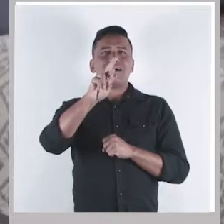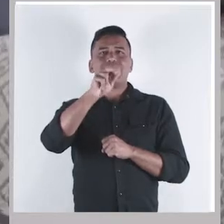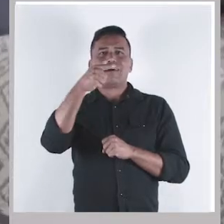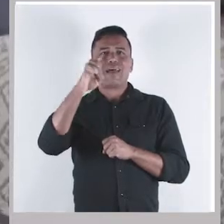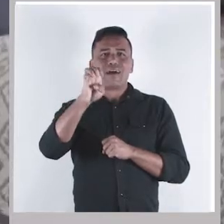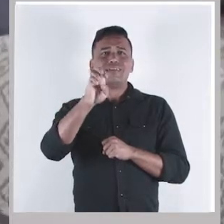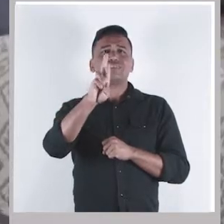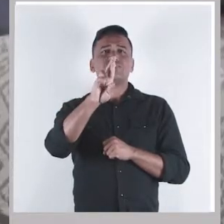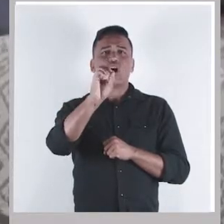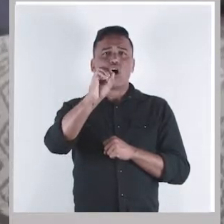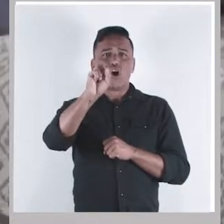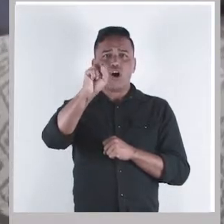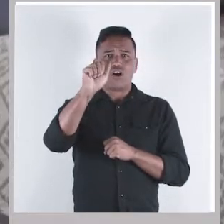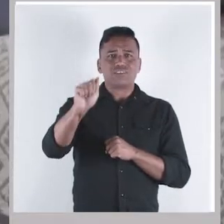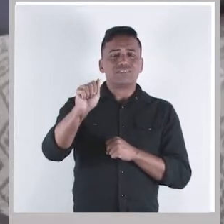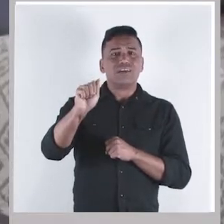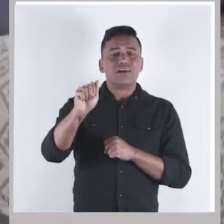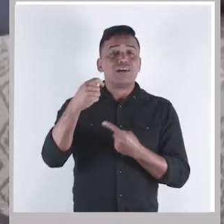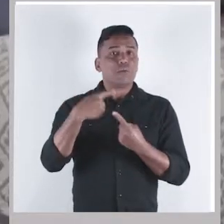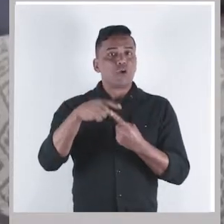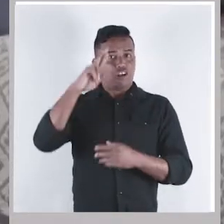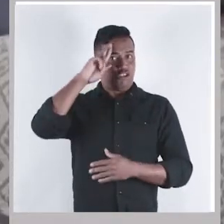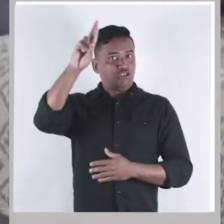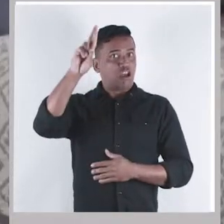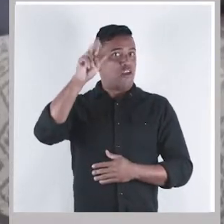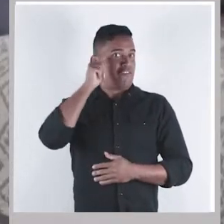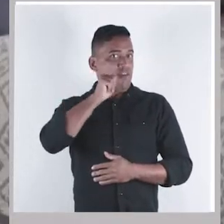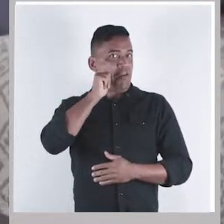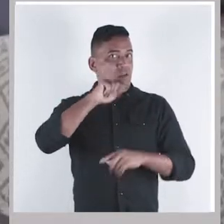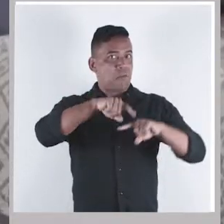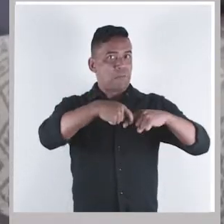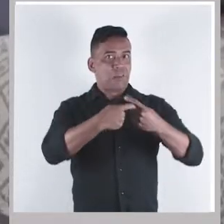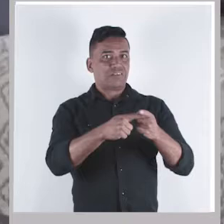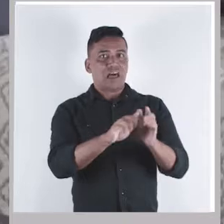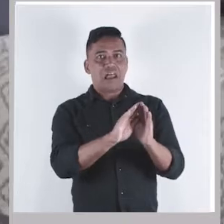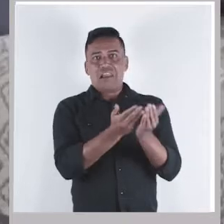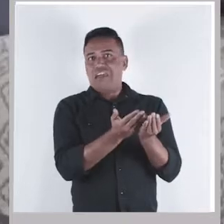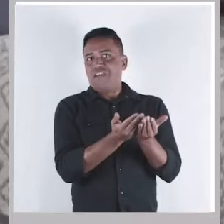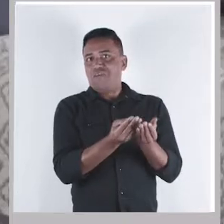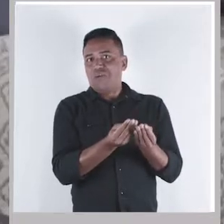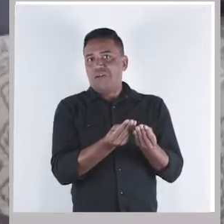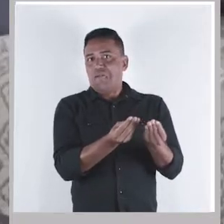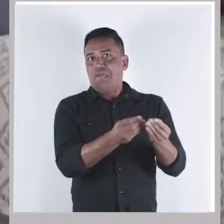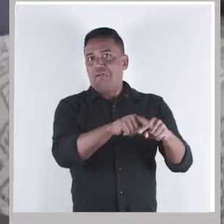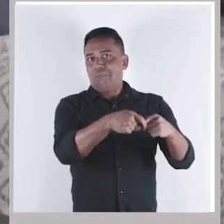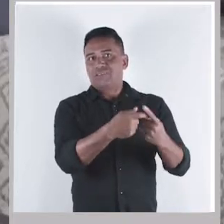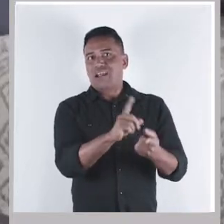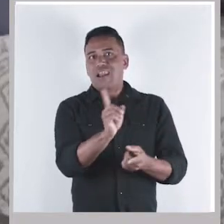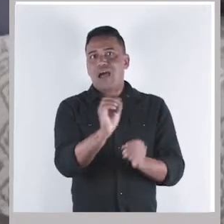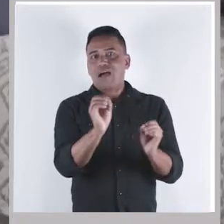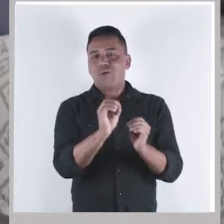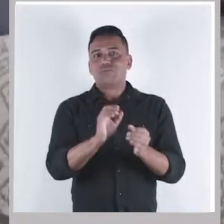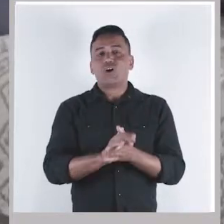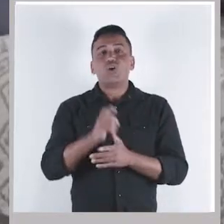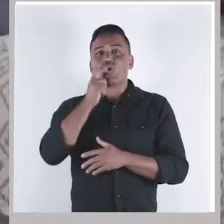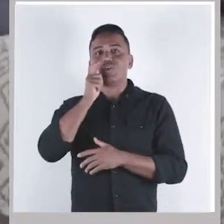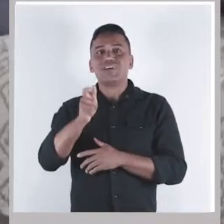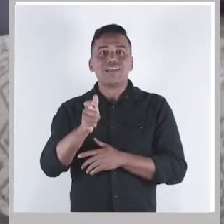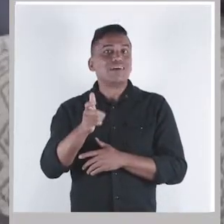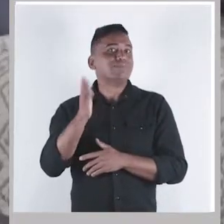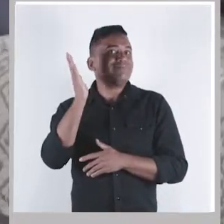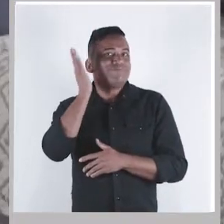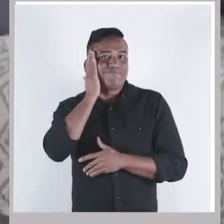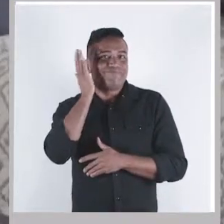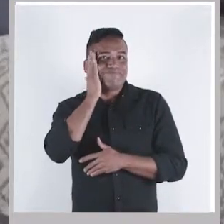povo e mãe de filho, né? Sim. Que é desse lugar que você escreve, né? Sim. Você está falando também dessa experiência, não sei se você